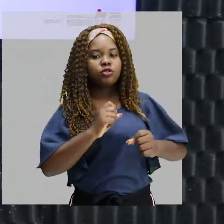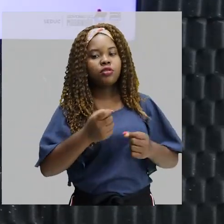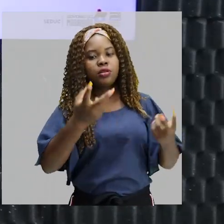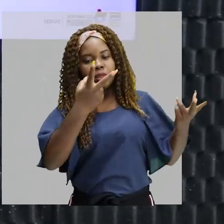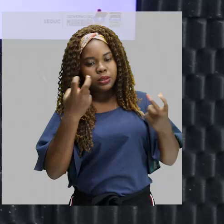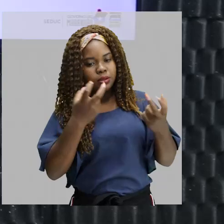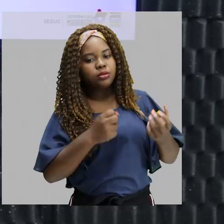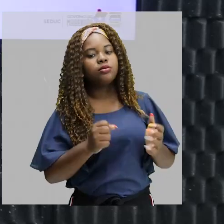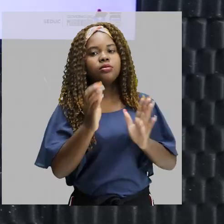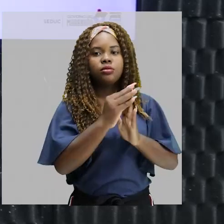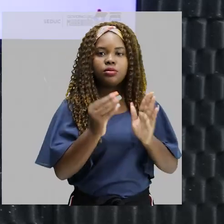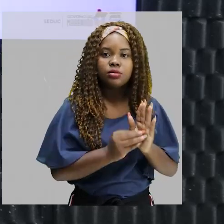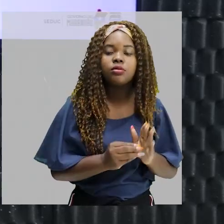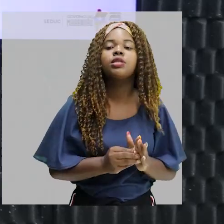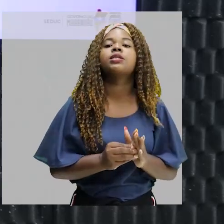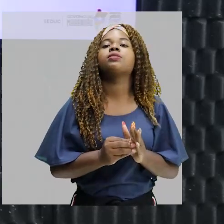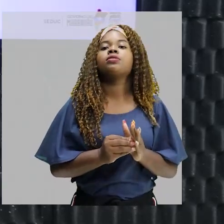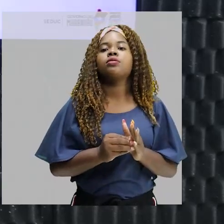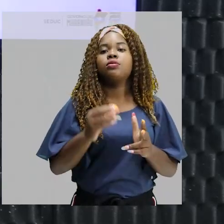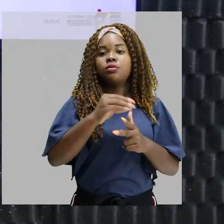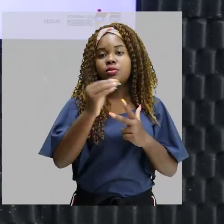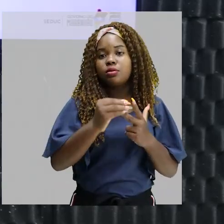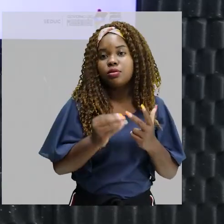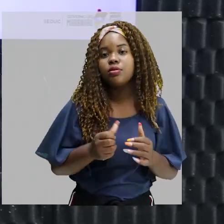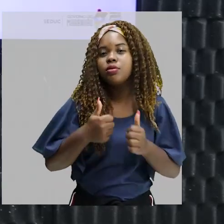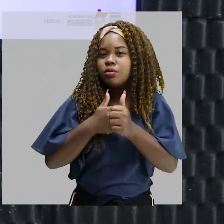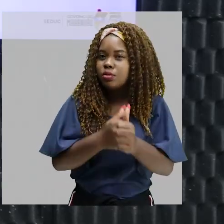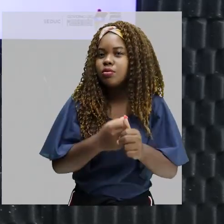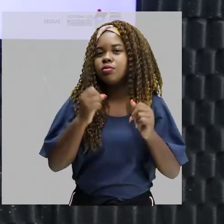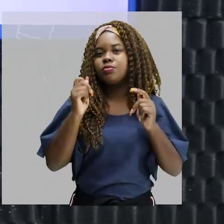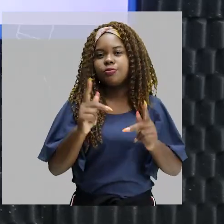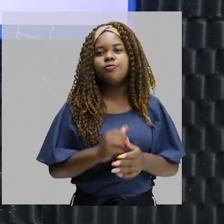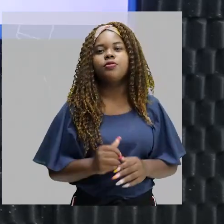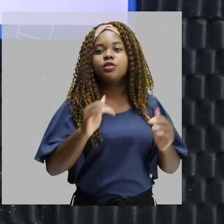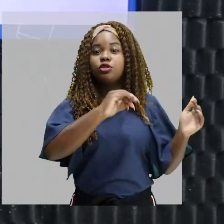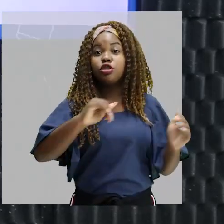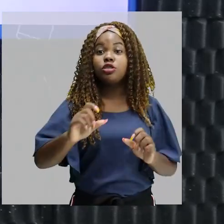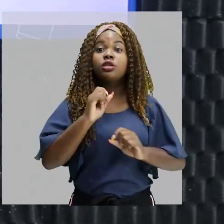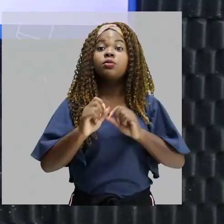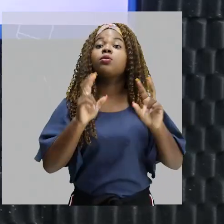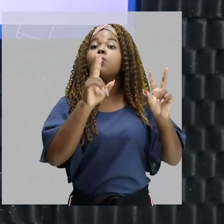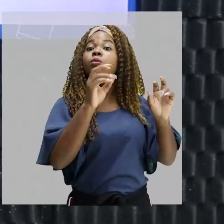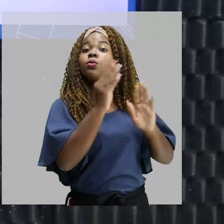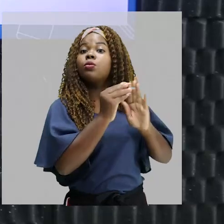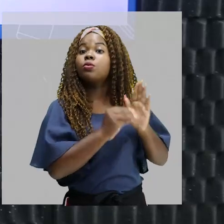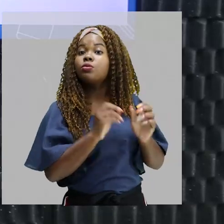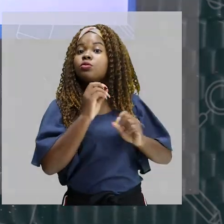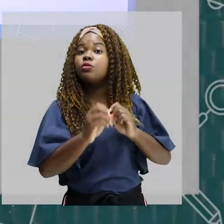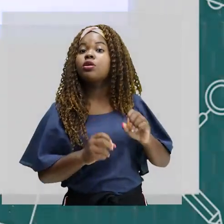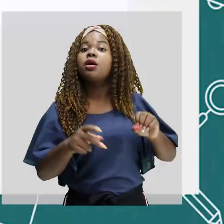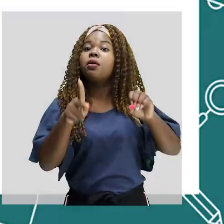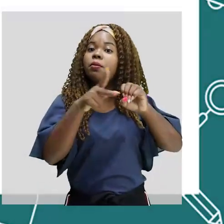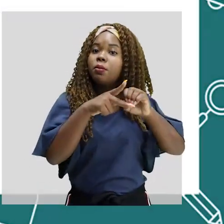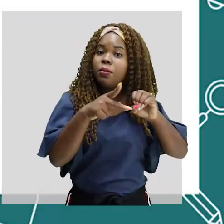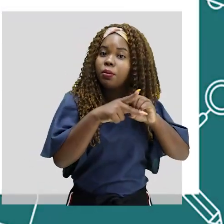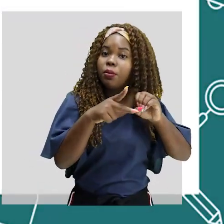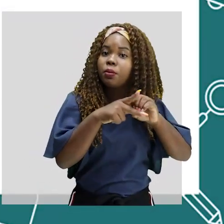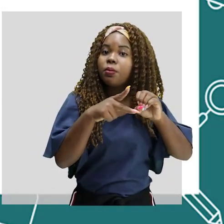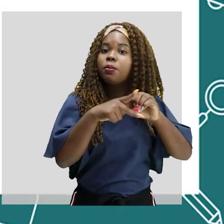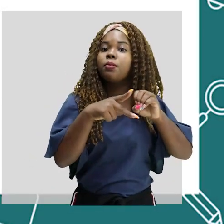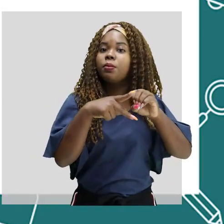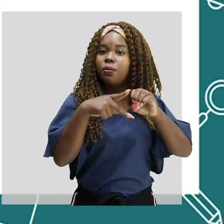de fora. Acompanhe e vem com a gente hoje para a aula de espanhol, que nós vamos falar sobre pronomes indefinidos, tá